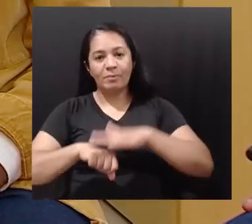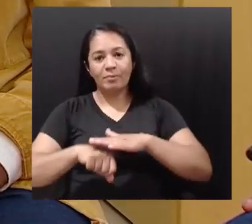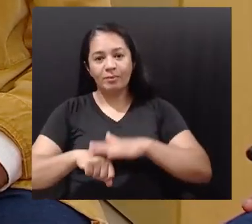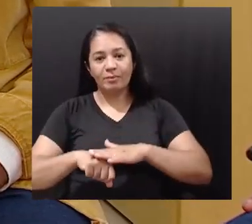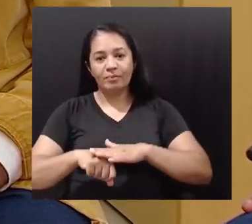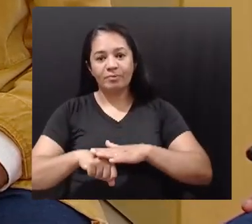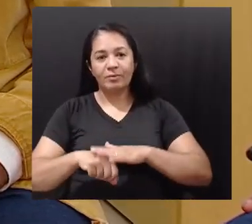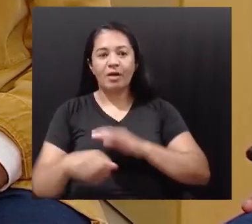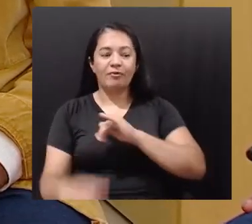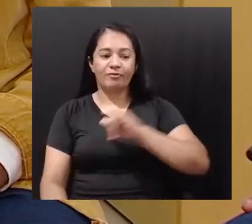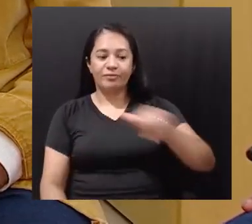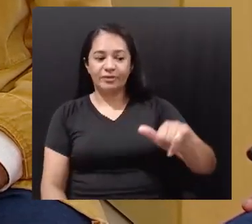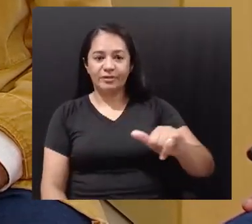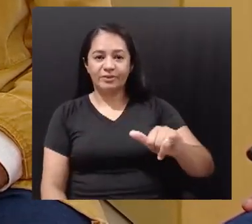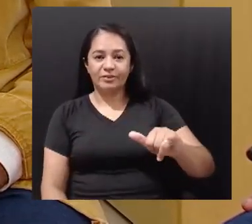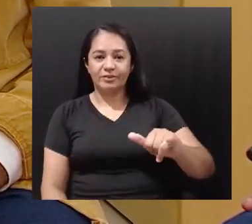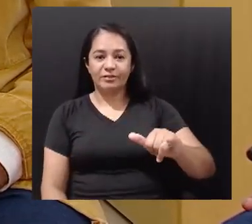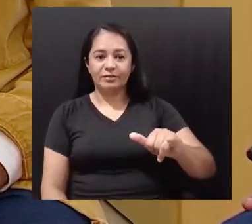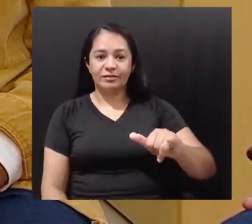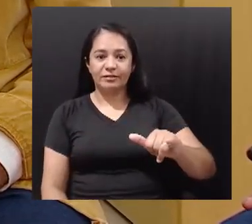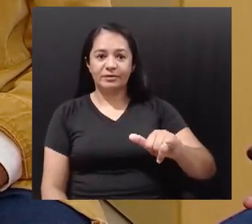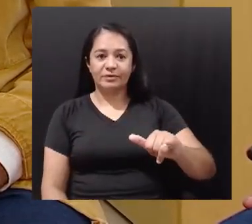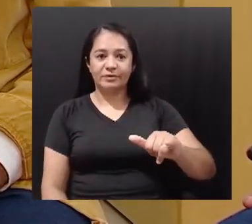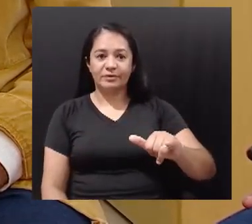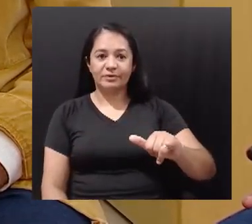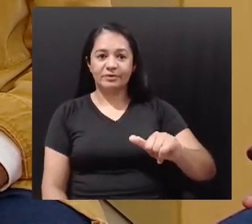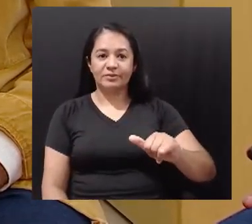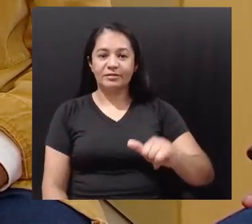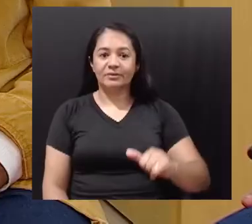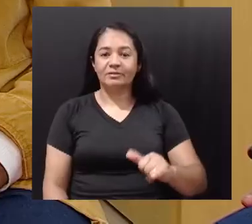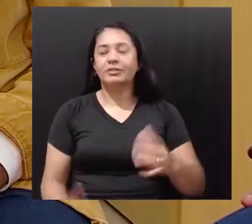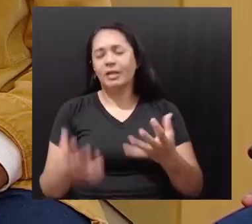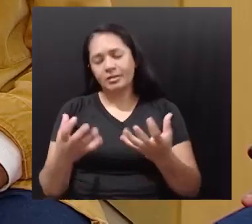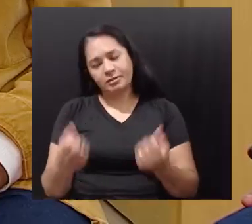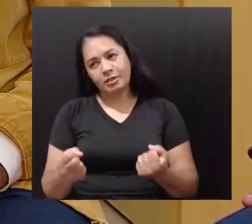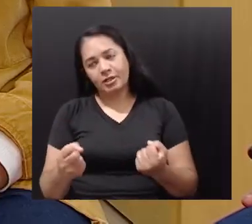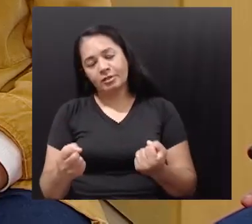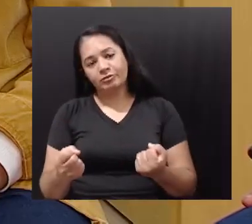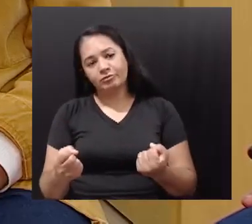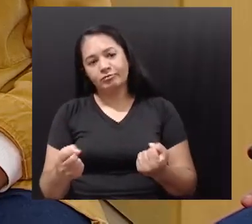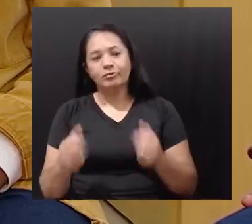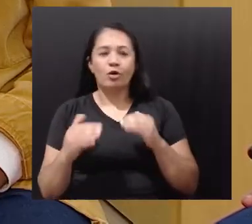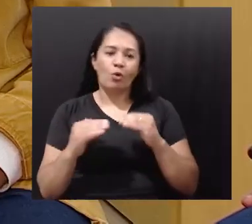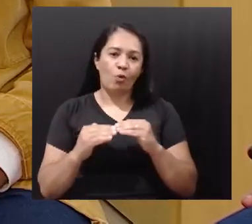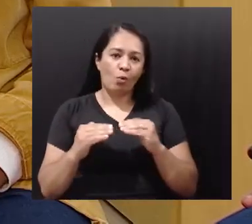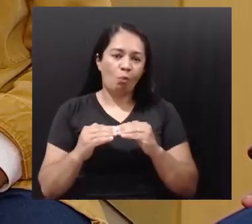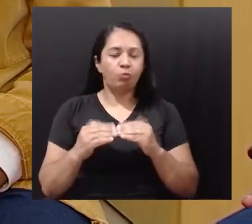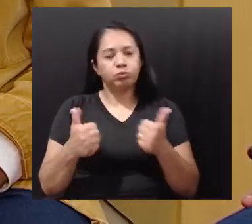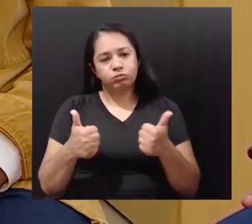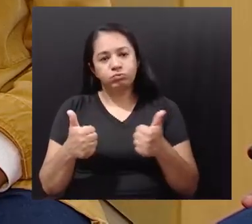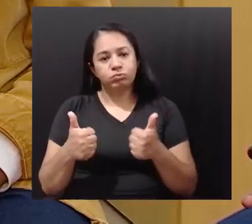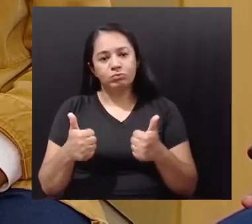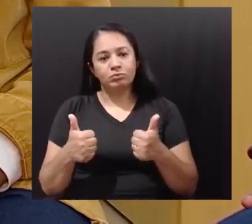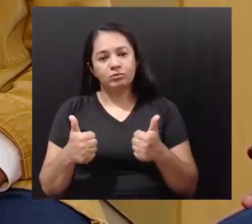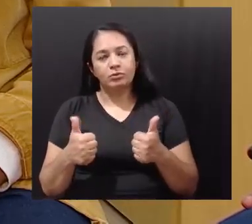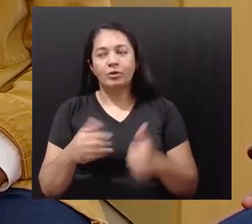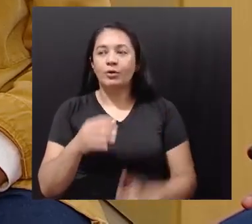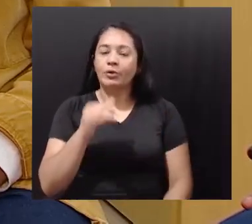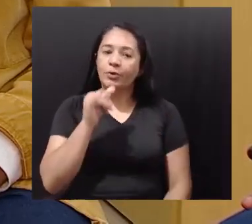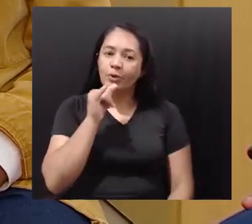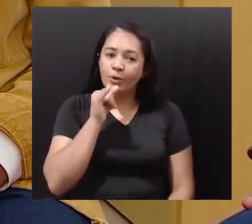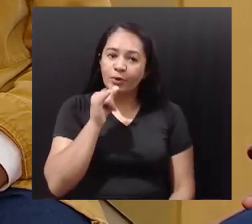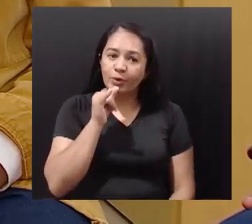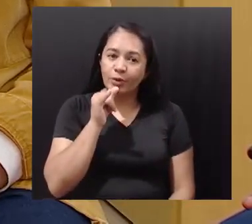né, que acatando, né, ali, ou dando de acordo, né, por exemplo, igual o Bruno falou, às vezes a